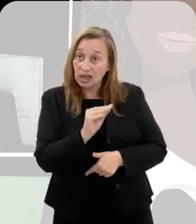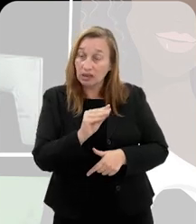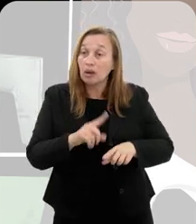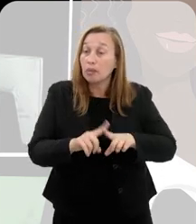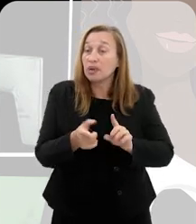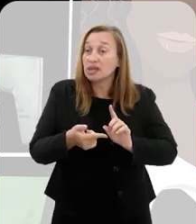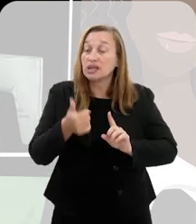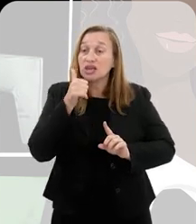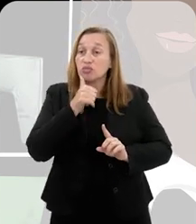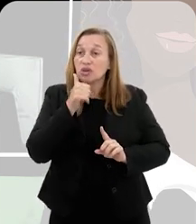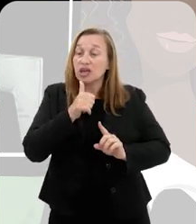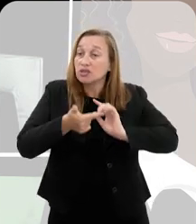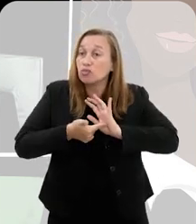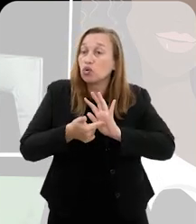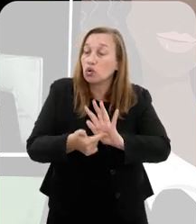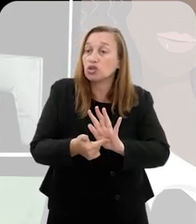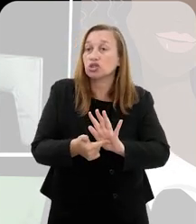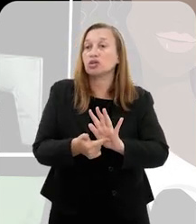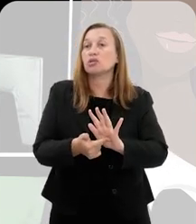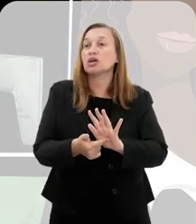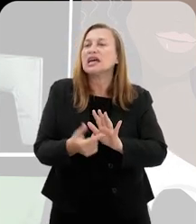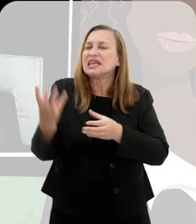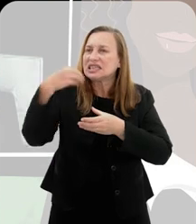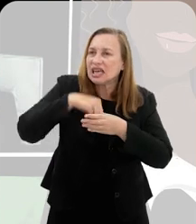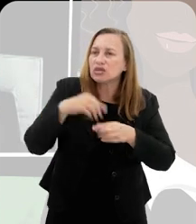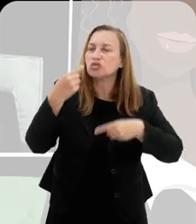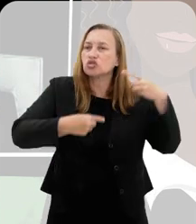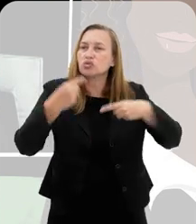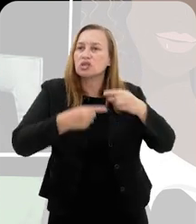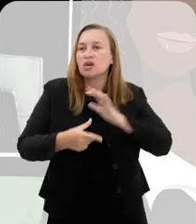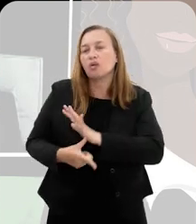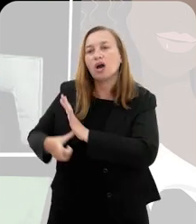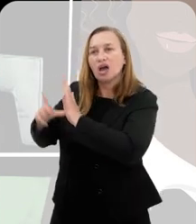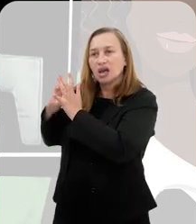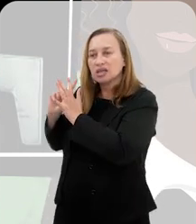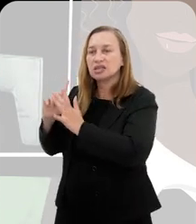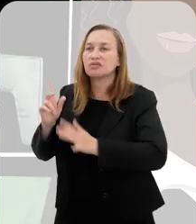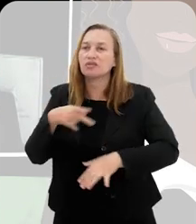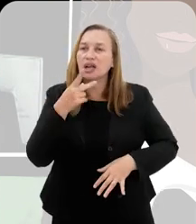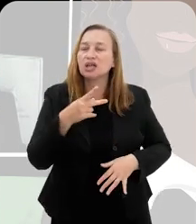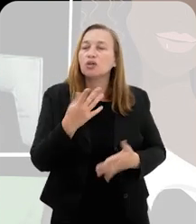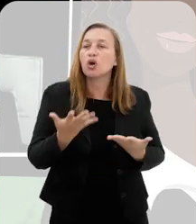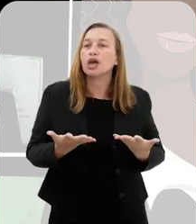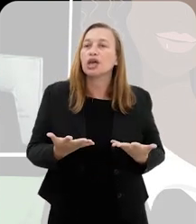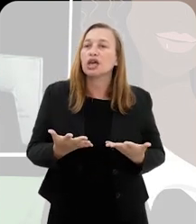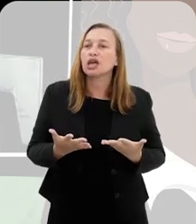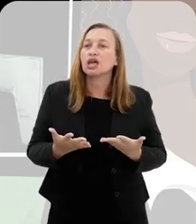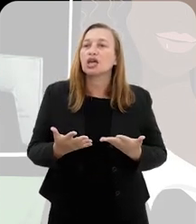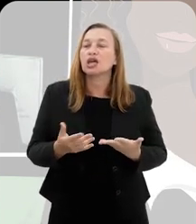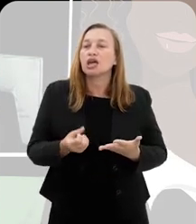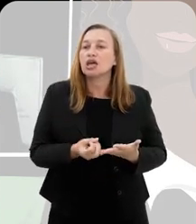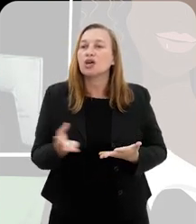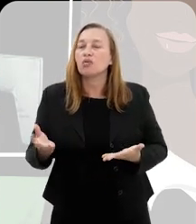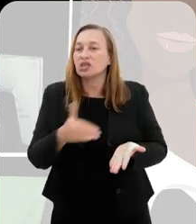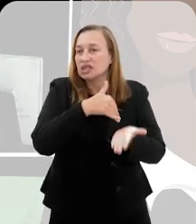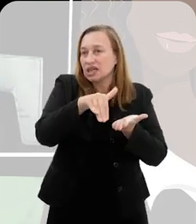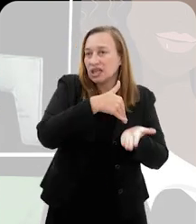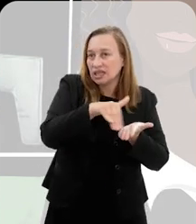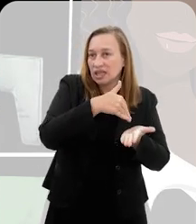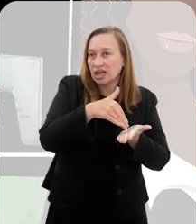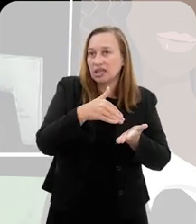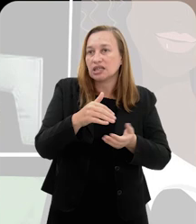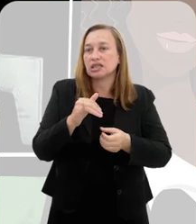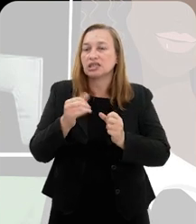luz a partir das mulheres. E ainda, dentro do debate anterior que eu estava fazendo,